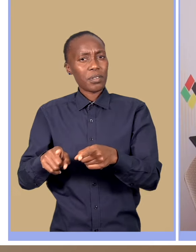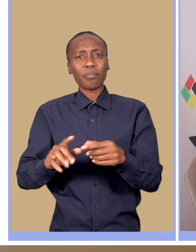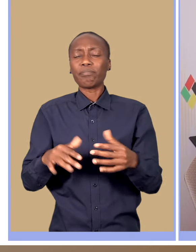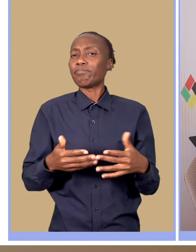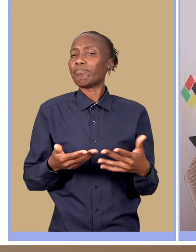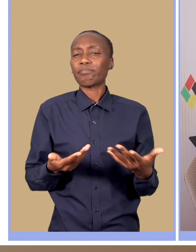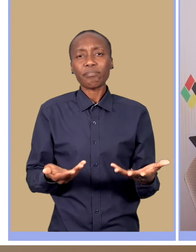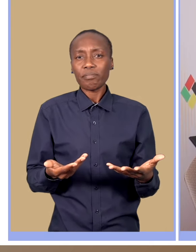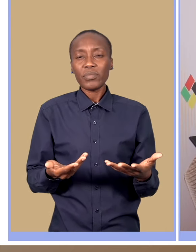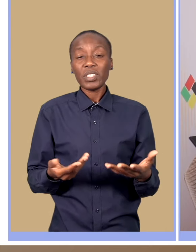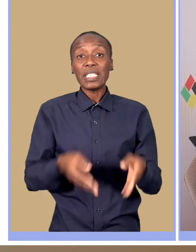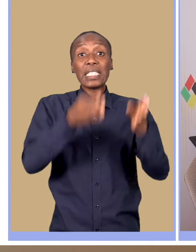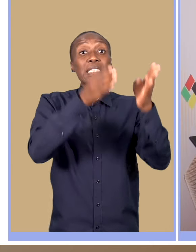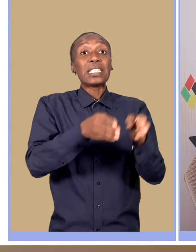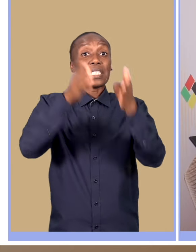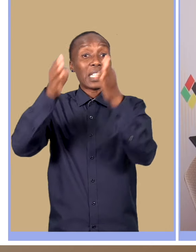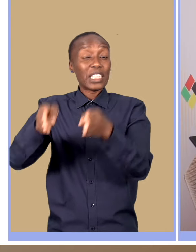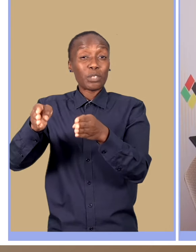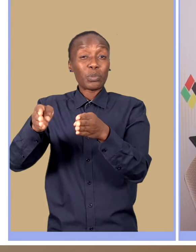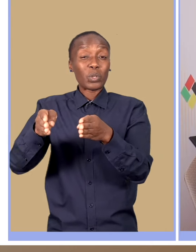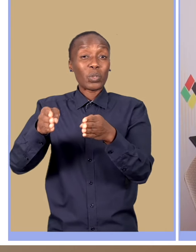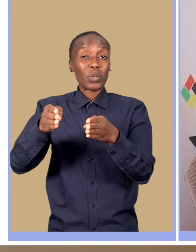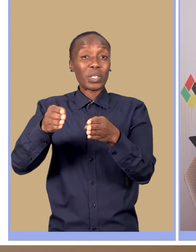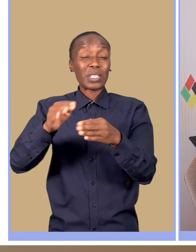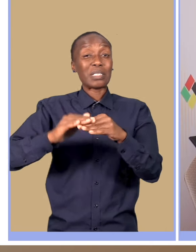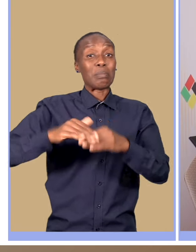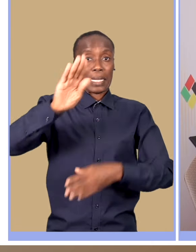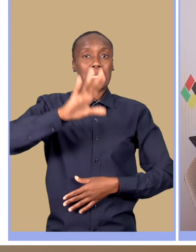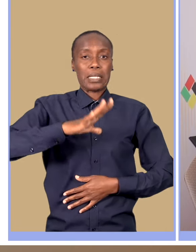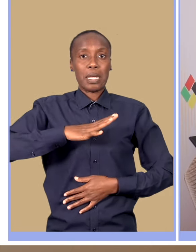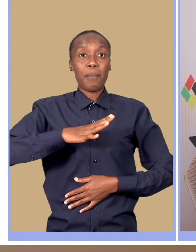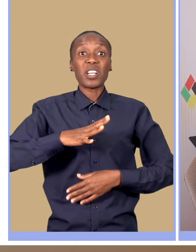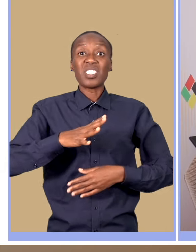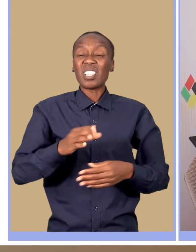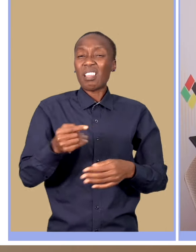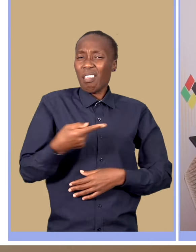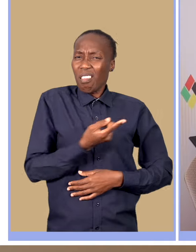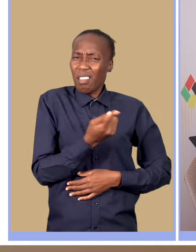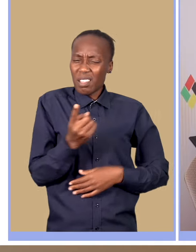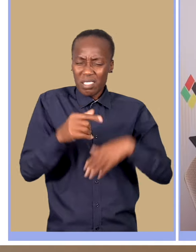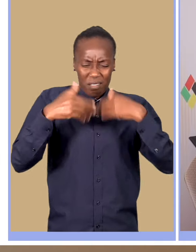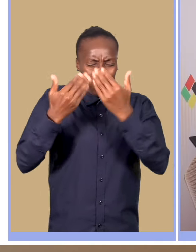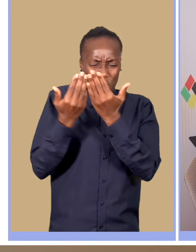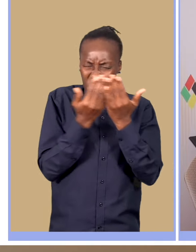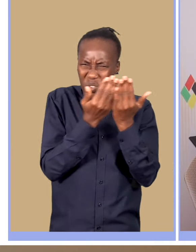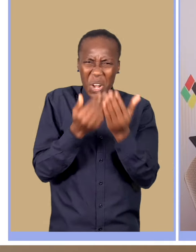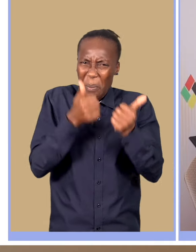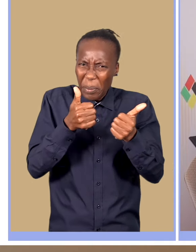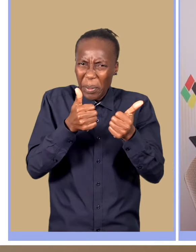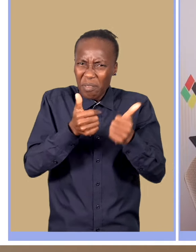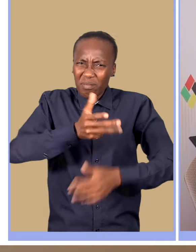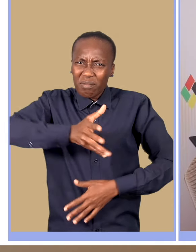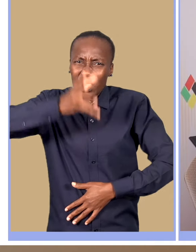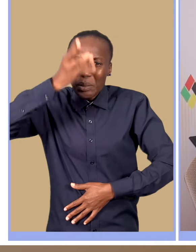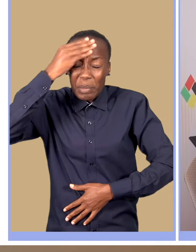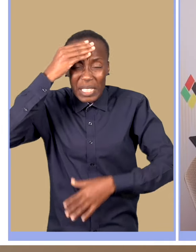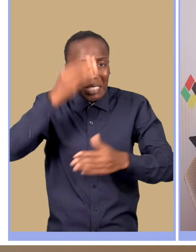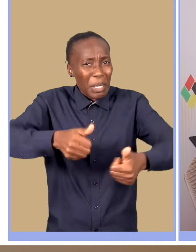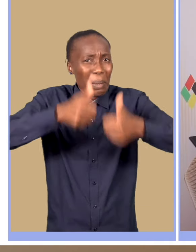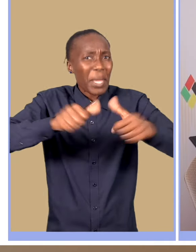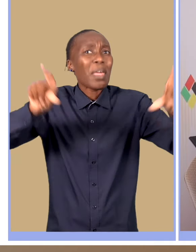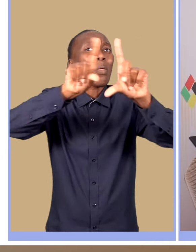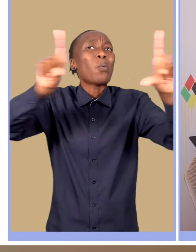tipos, não é? de receptores, ou seja, com níveis de escolarização diferentes. E é o desafio